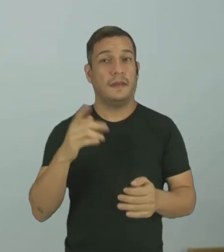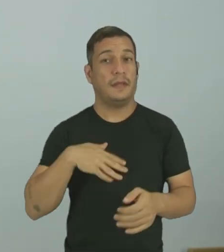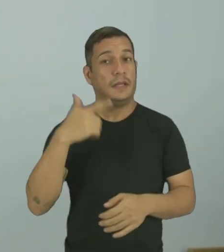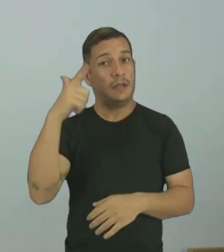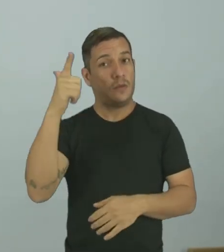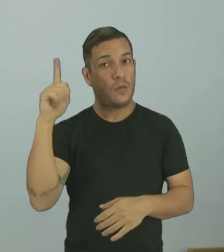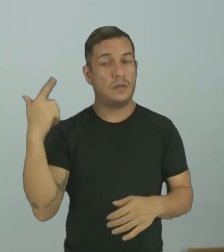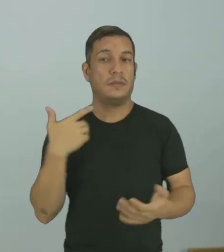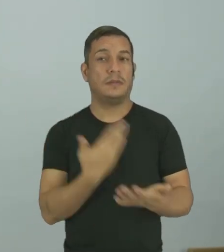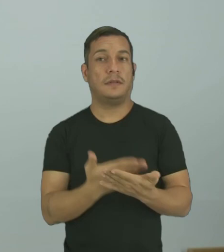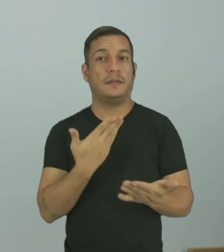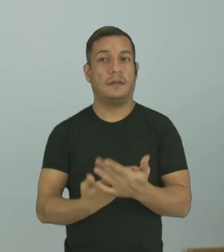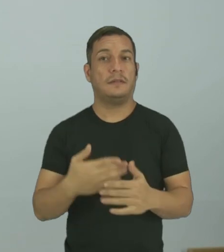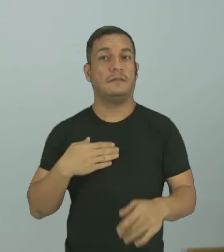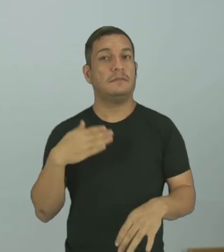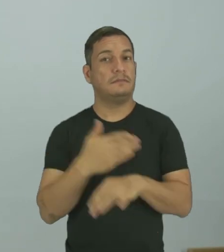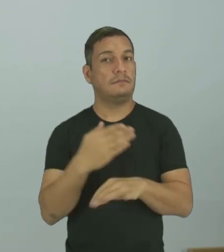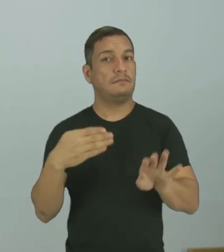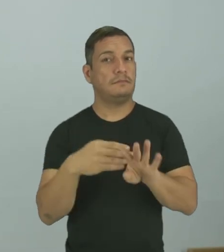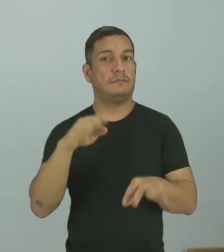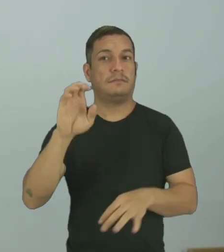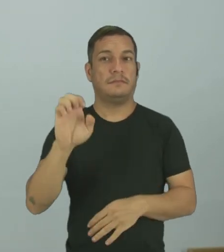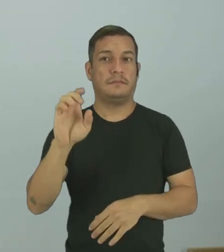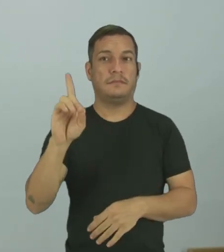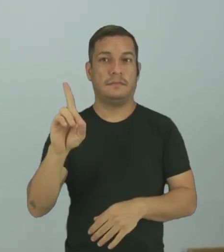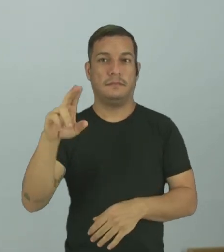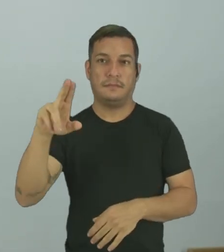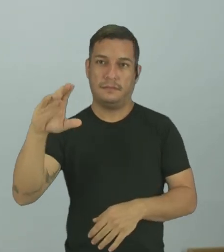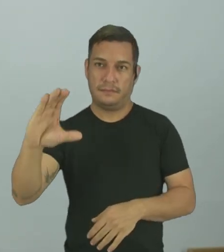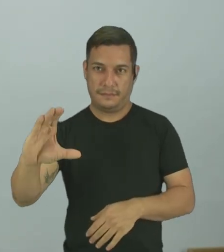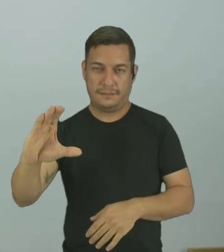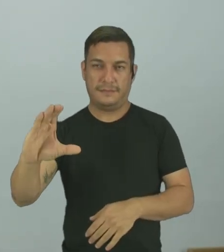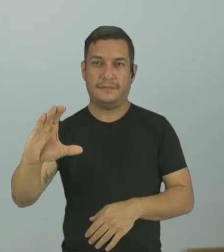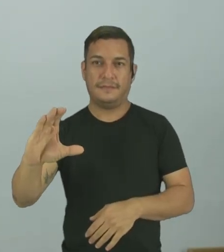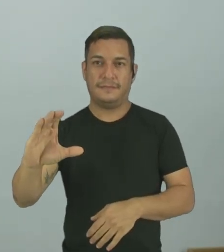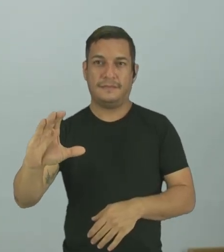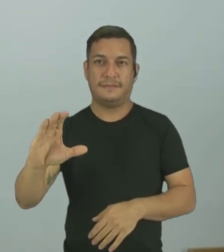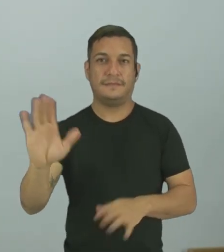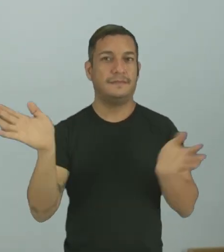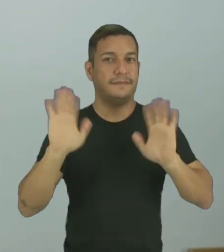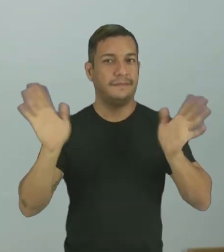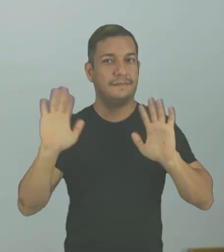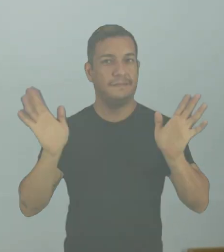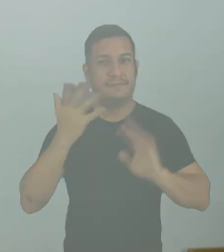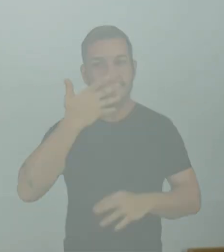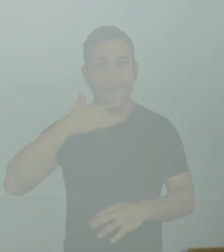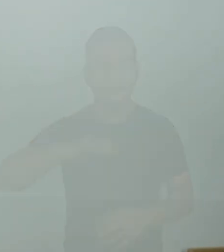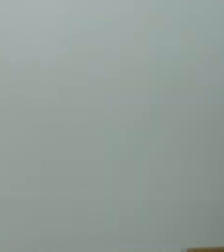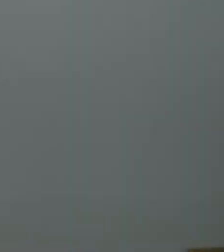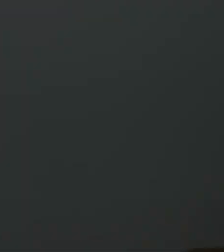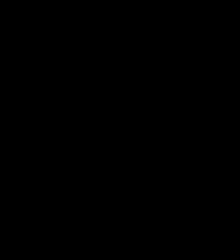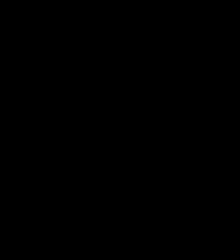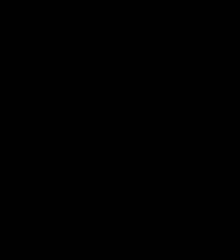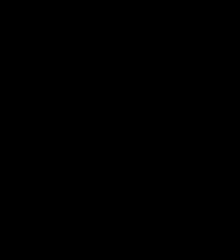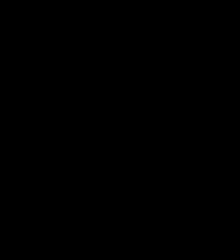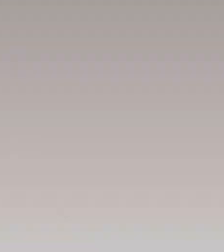e outras aulas, acesse a plataforma Eduque. Tchau, tchau, crianças!